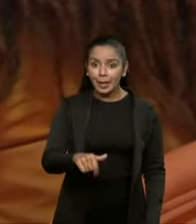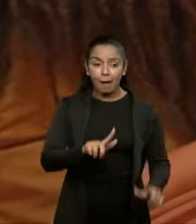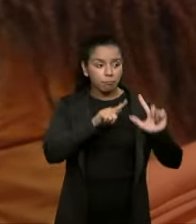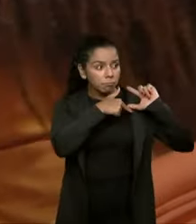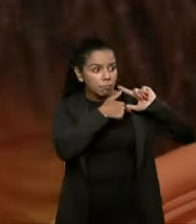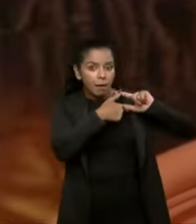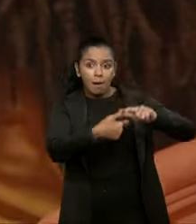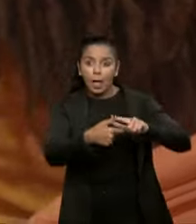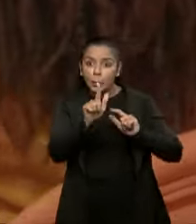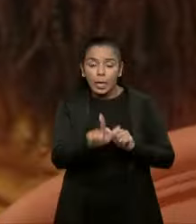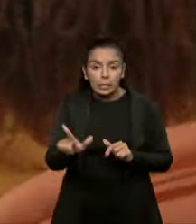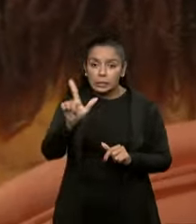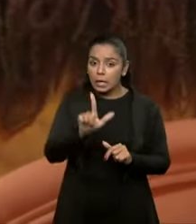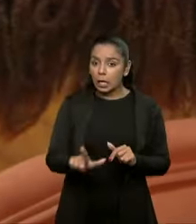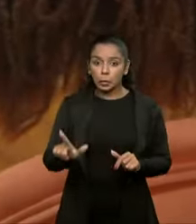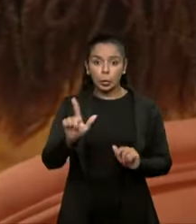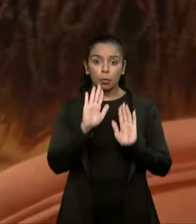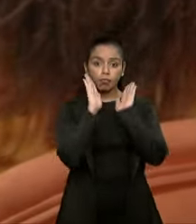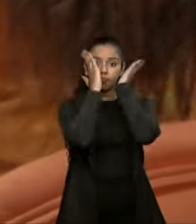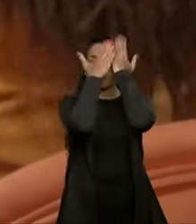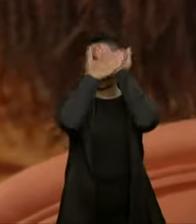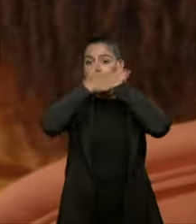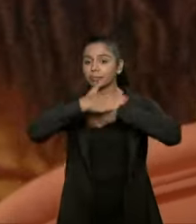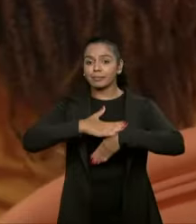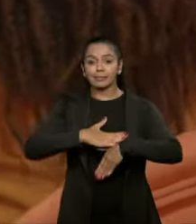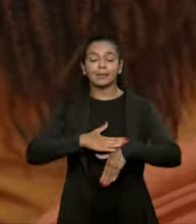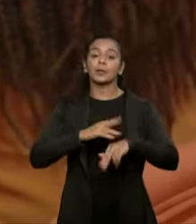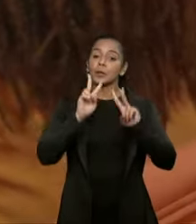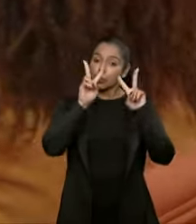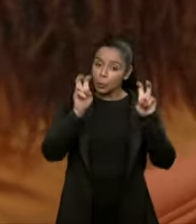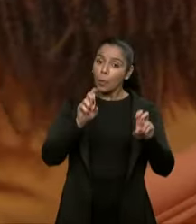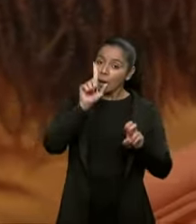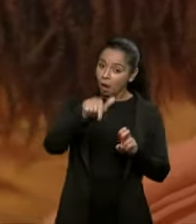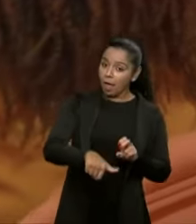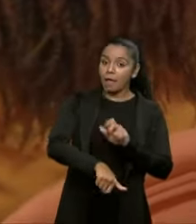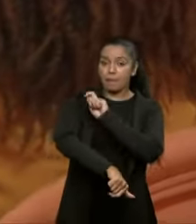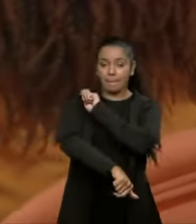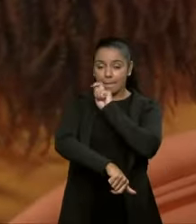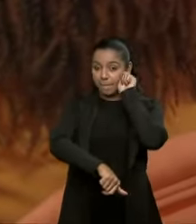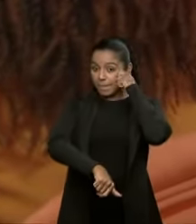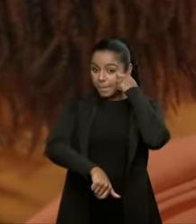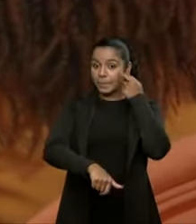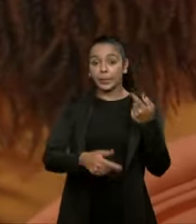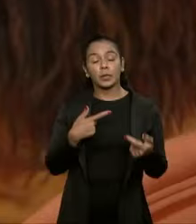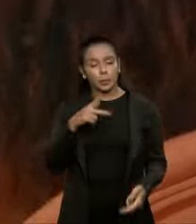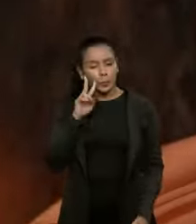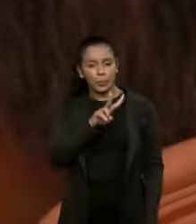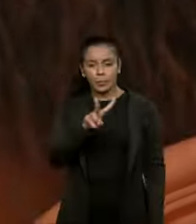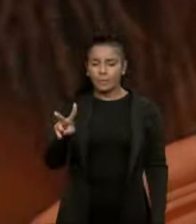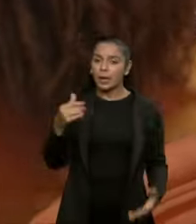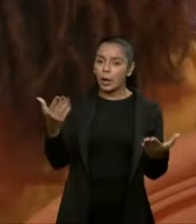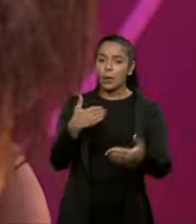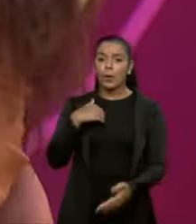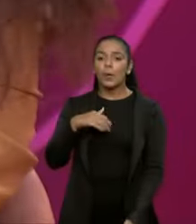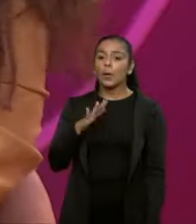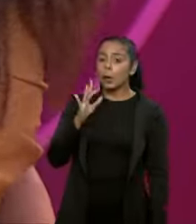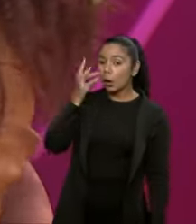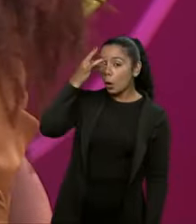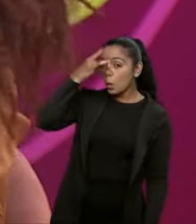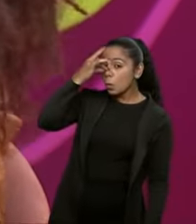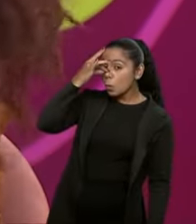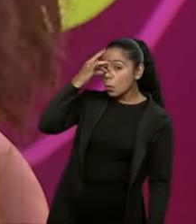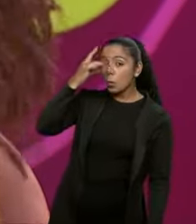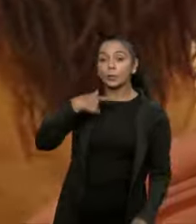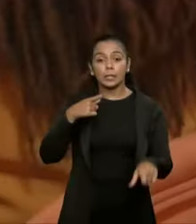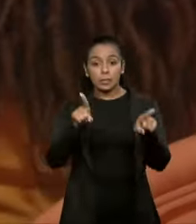literatura brasileira e que foram invisibilizados, né, nas suas questões raciais e de identidade. E outros que só estão aparecendo agora, depois, como Conceição Evaristo, exato, que só depois